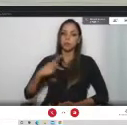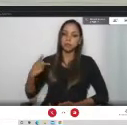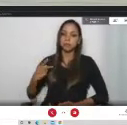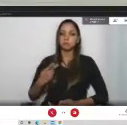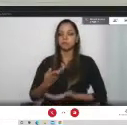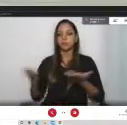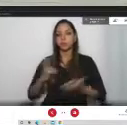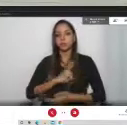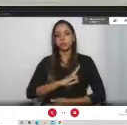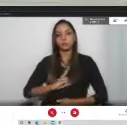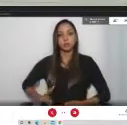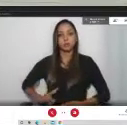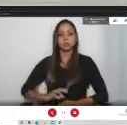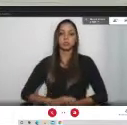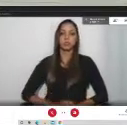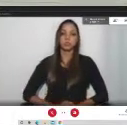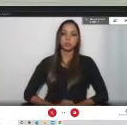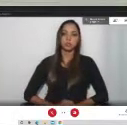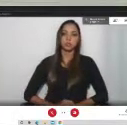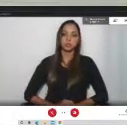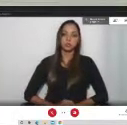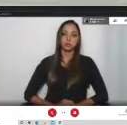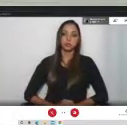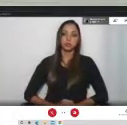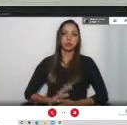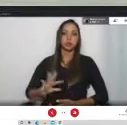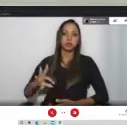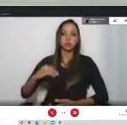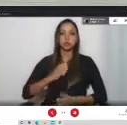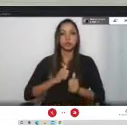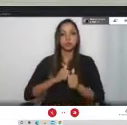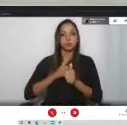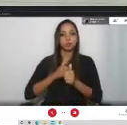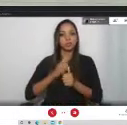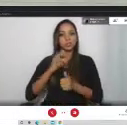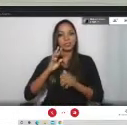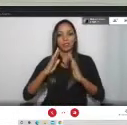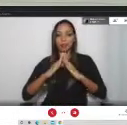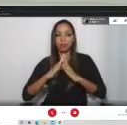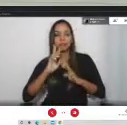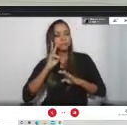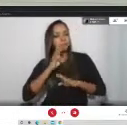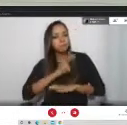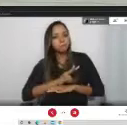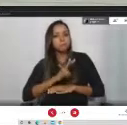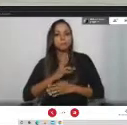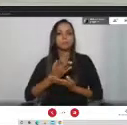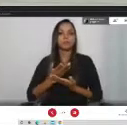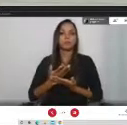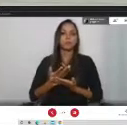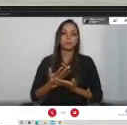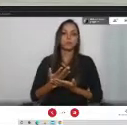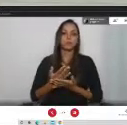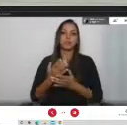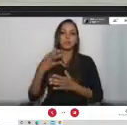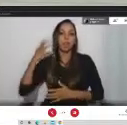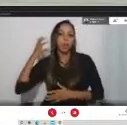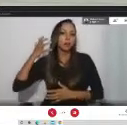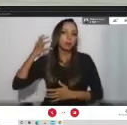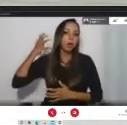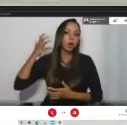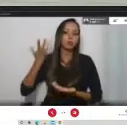vereadores, a todos que acompanham em casa, no plenário, acompanham em casa, pela rádio, pelas redes